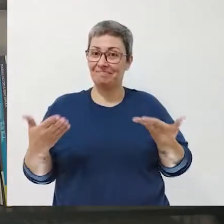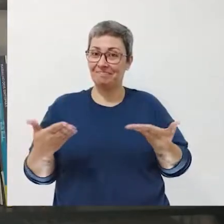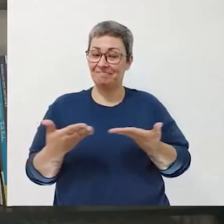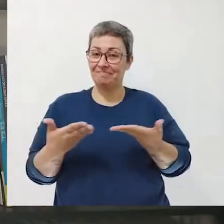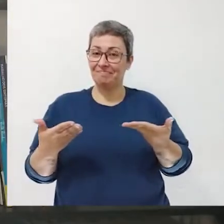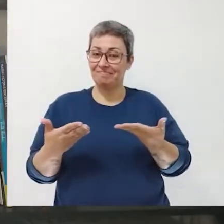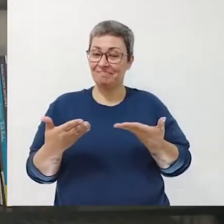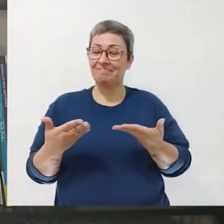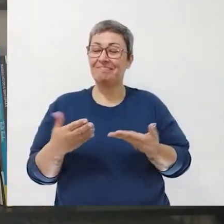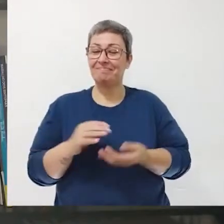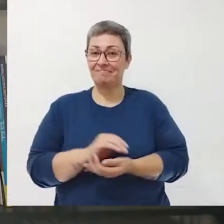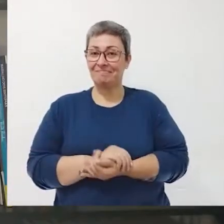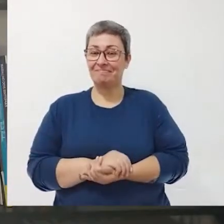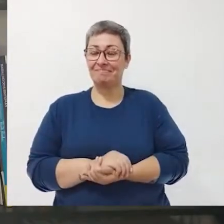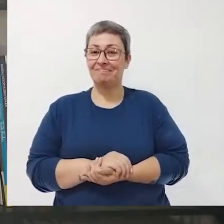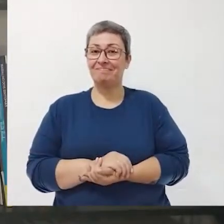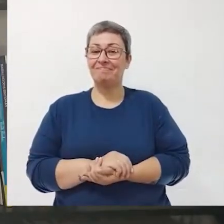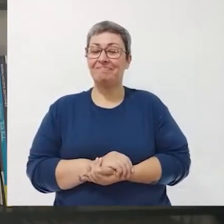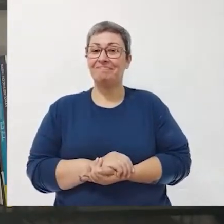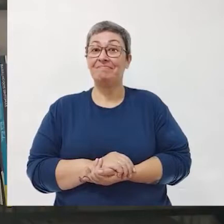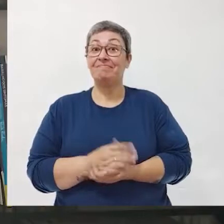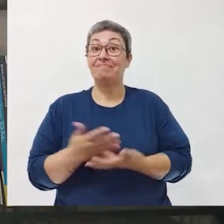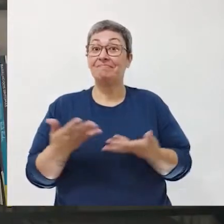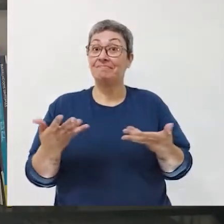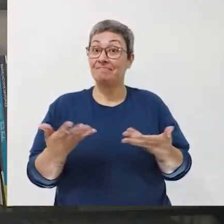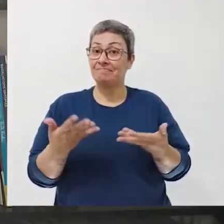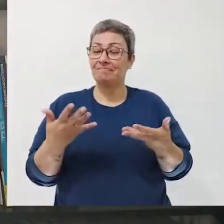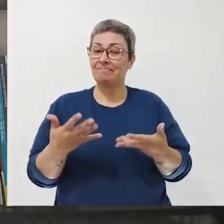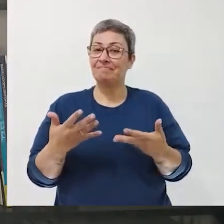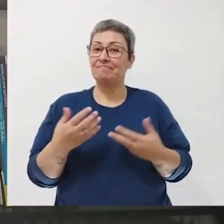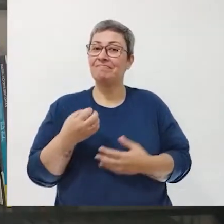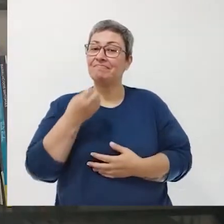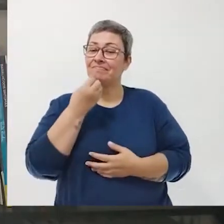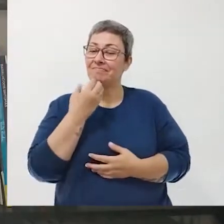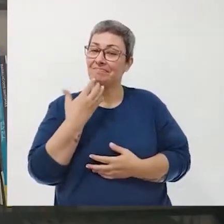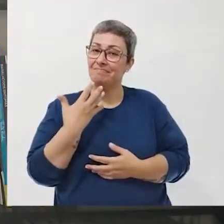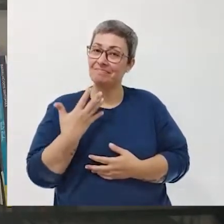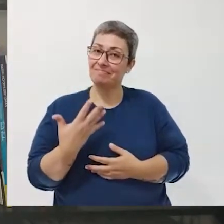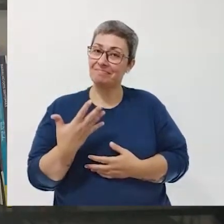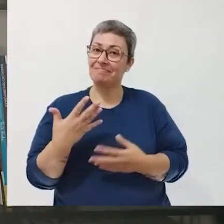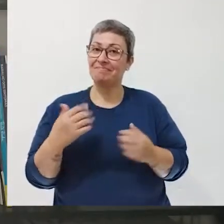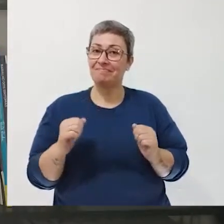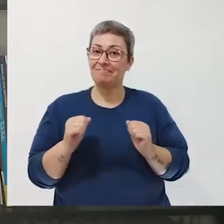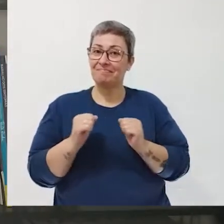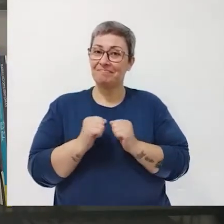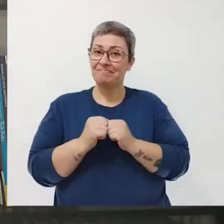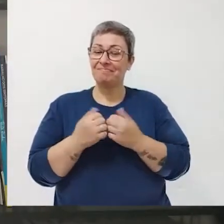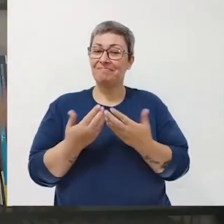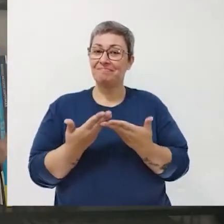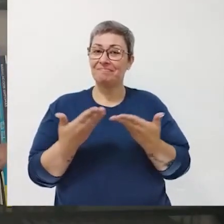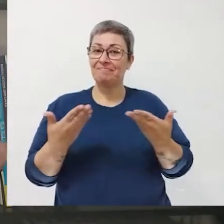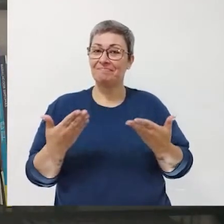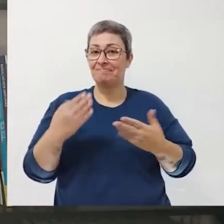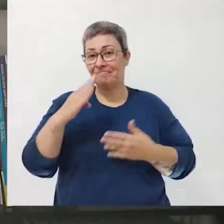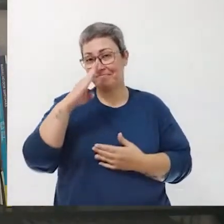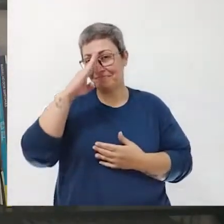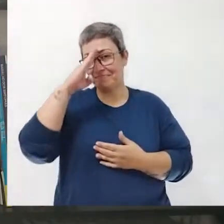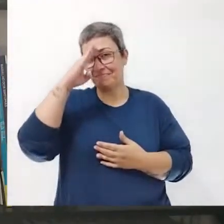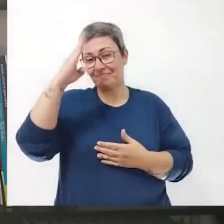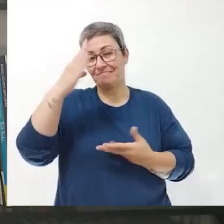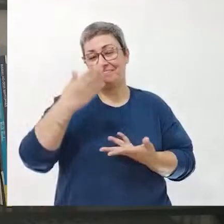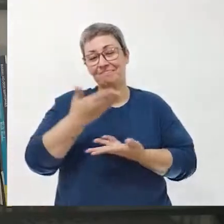aqui do Saberes em Casa. Bom, é sempre muito bom estar aqui com vocês, principalmente pela